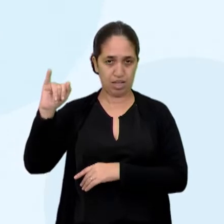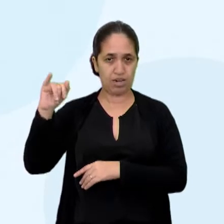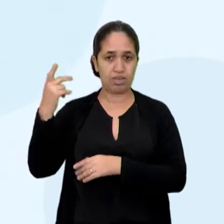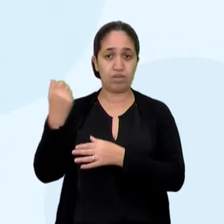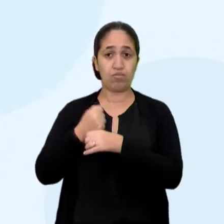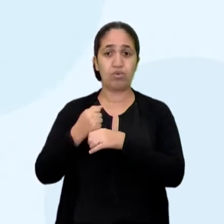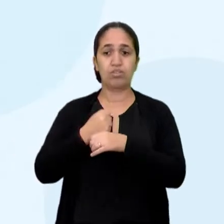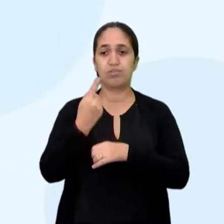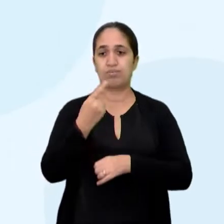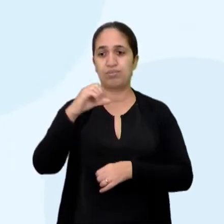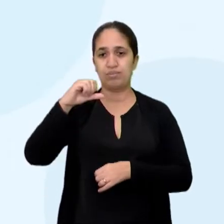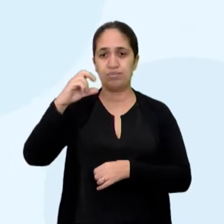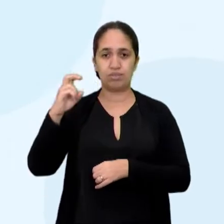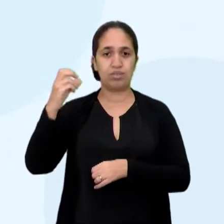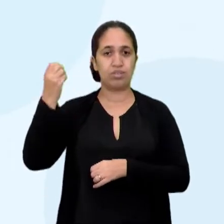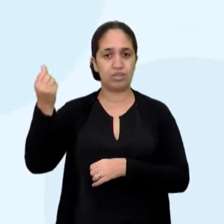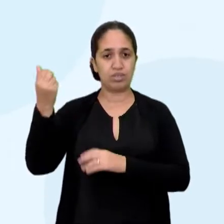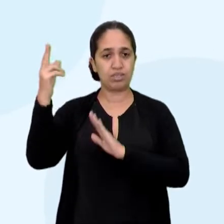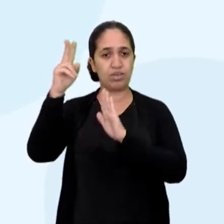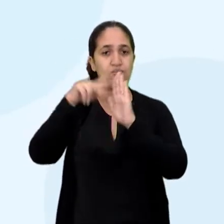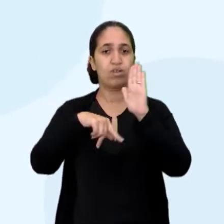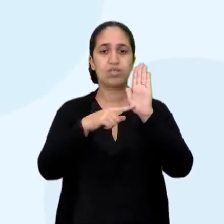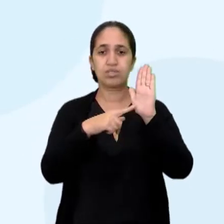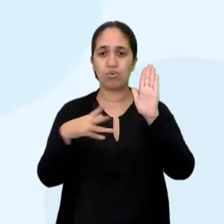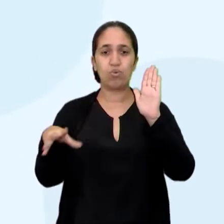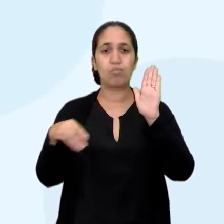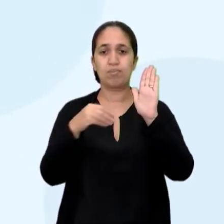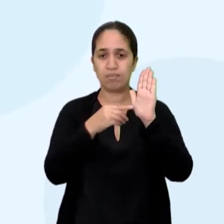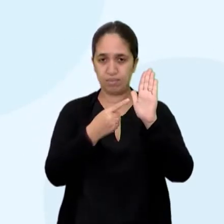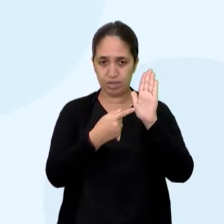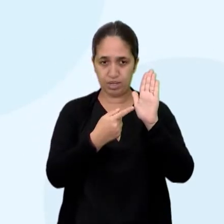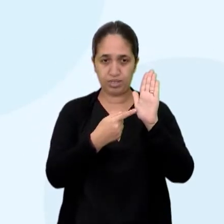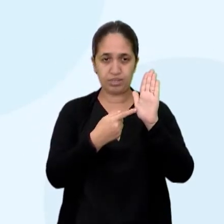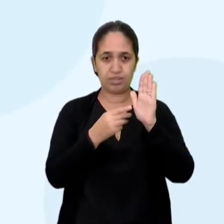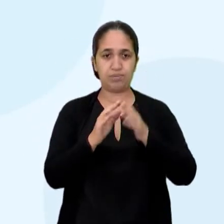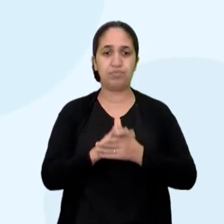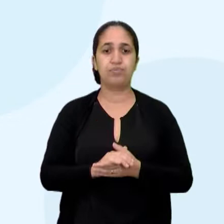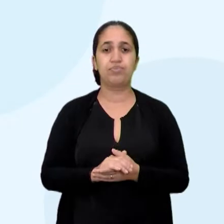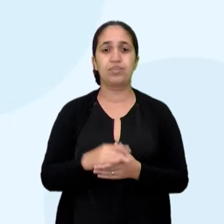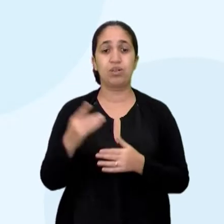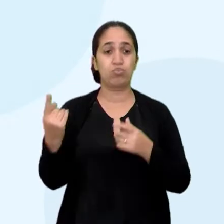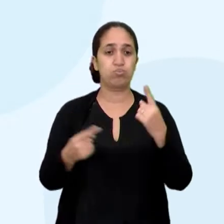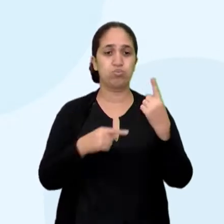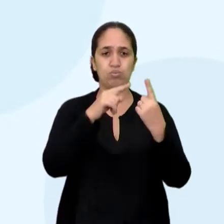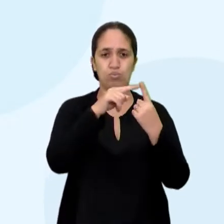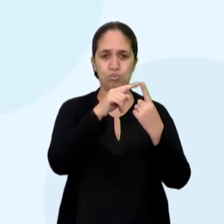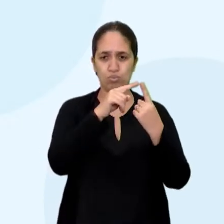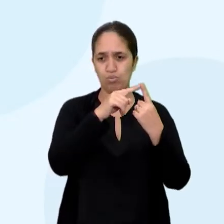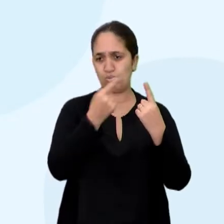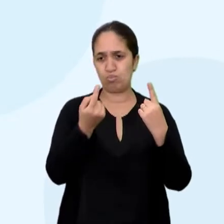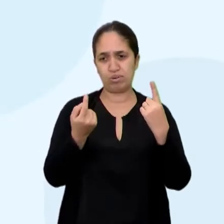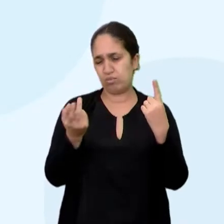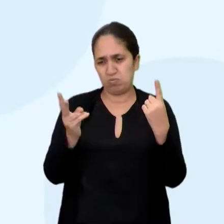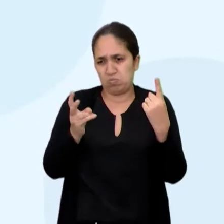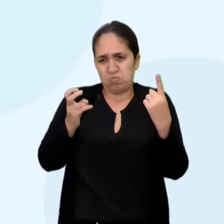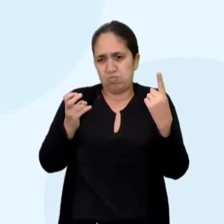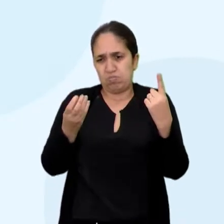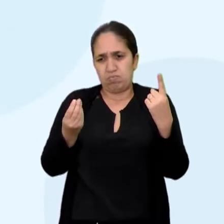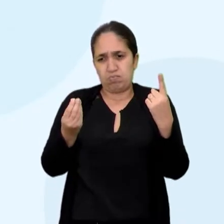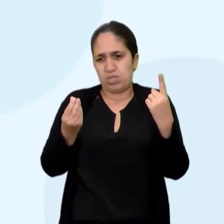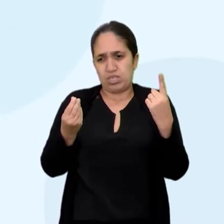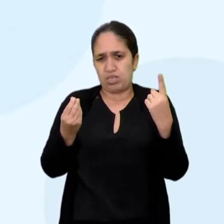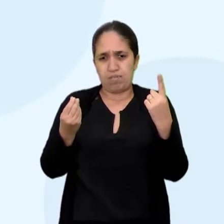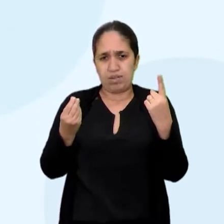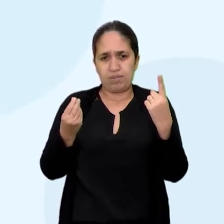1956, e aí nós temos aí a versão completa dela. Então nós temos aí a intensidade 1, né, que ela é imperceptível, né,